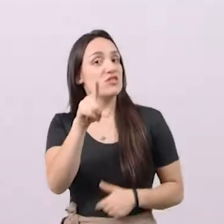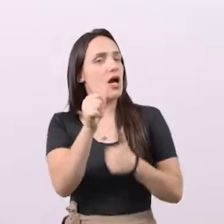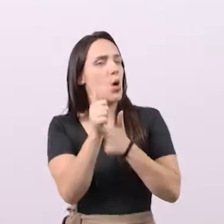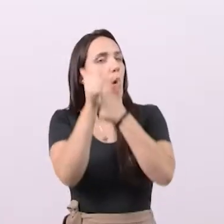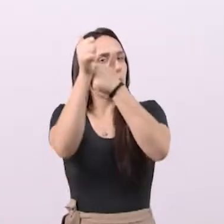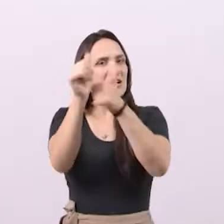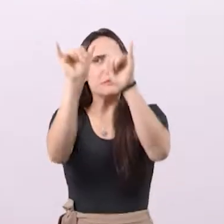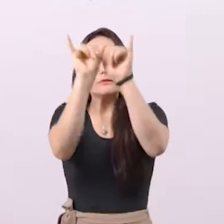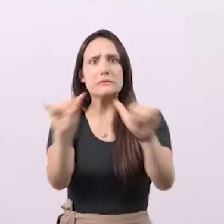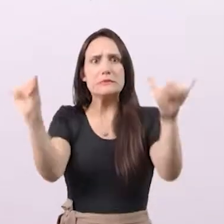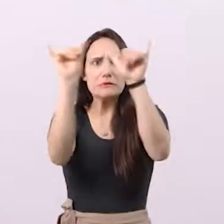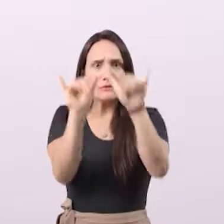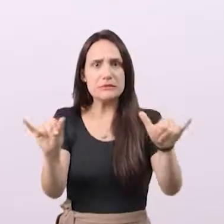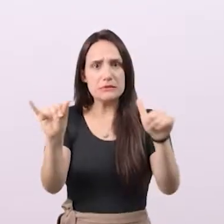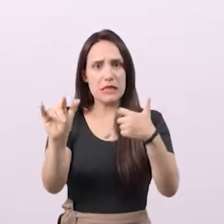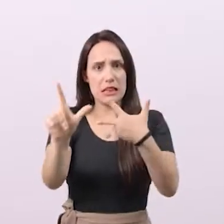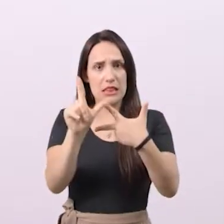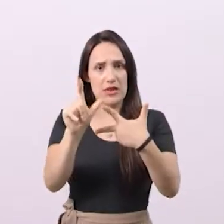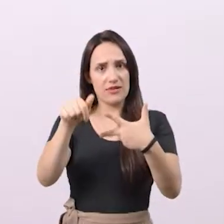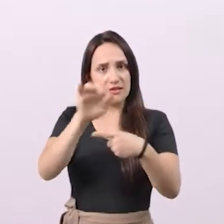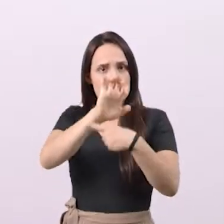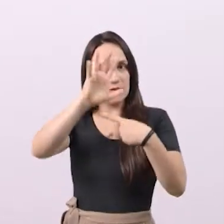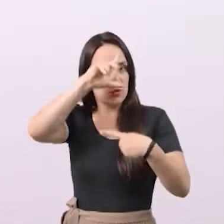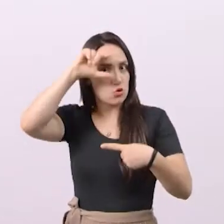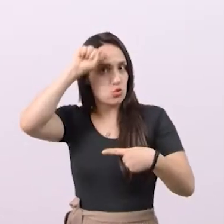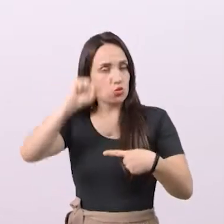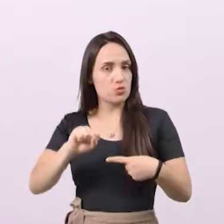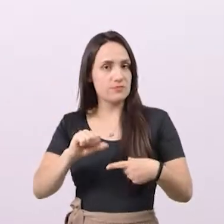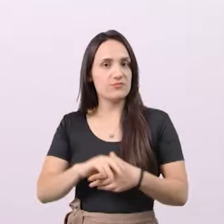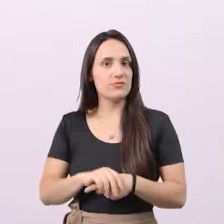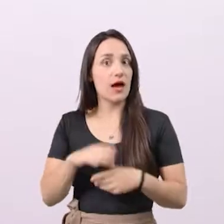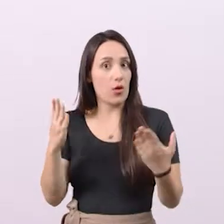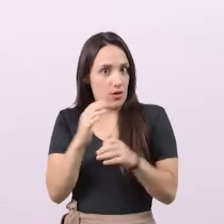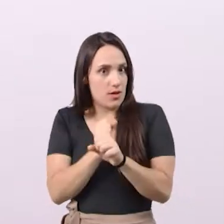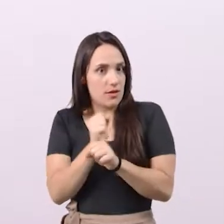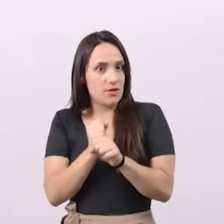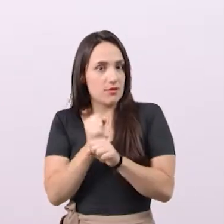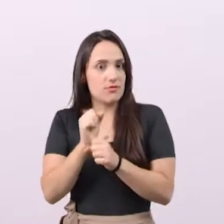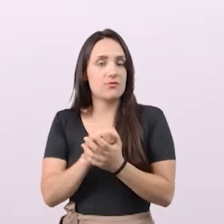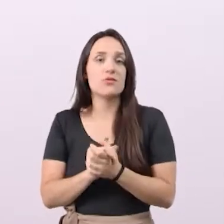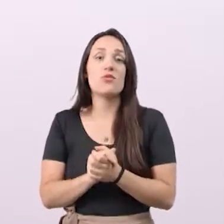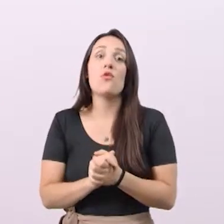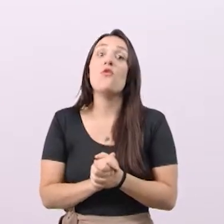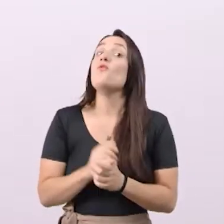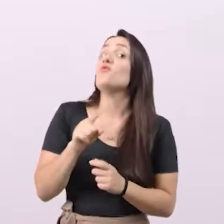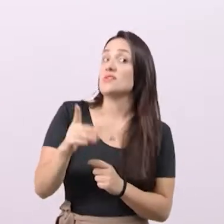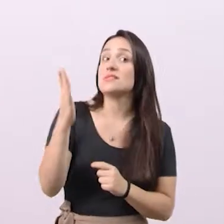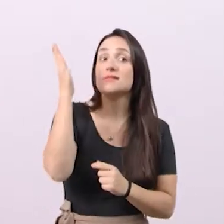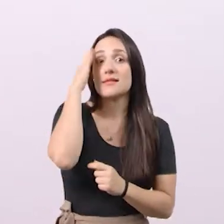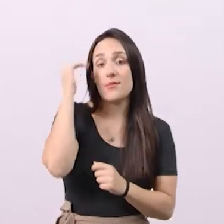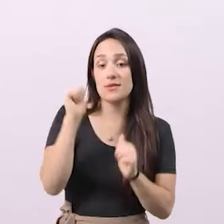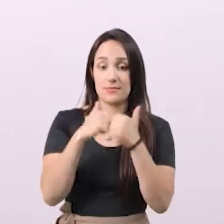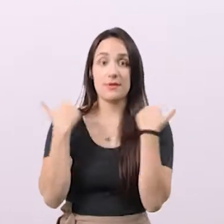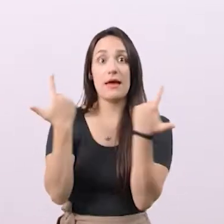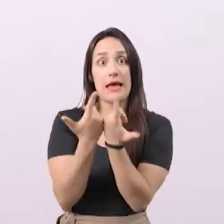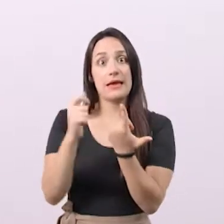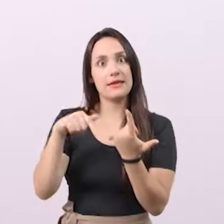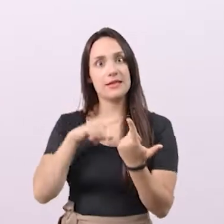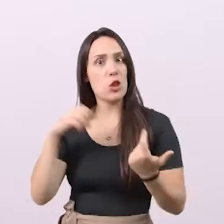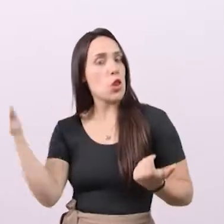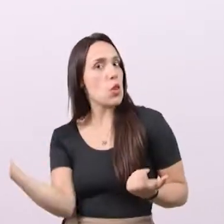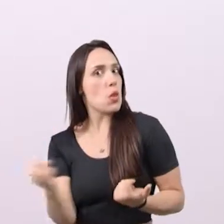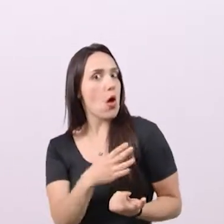Se você tem acompanhado as notícias do Legislativo Estadual nesse ano, já percebeu que a Assembleia de Mato Grosso do